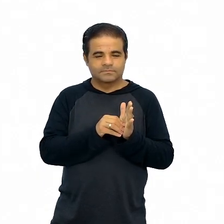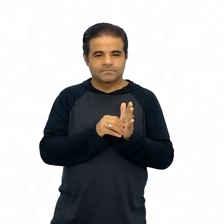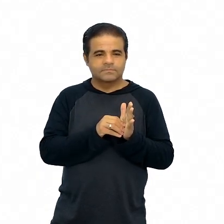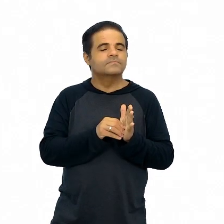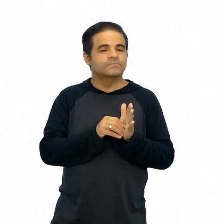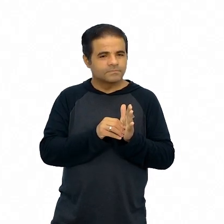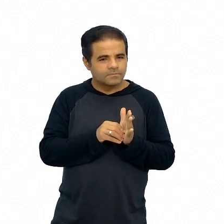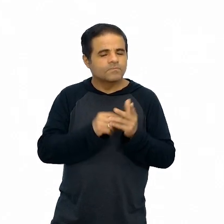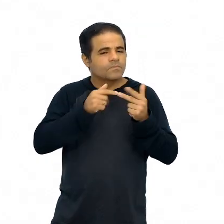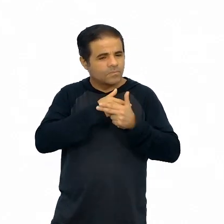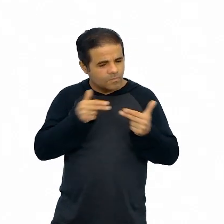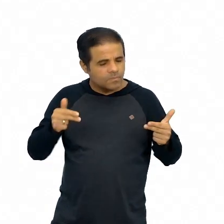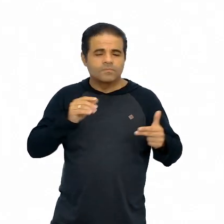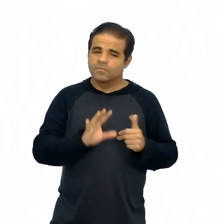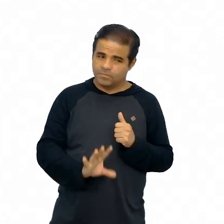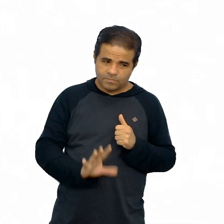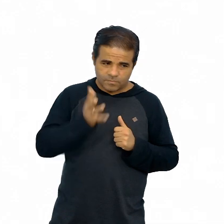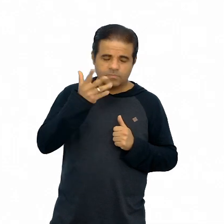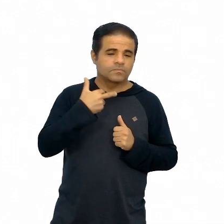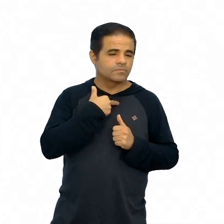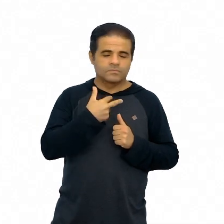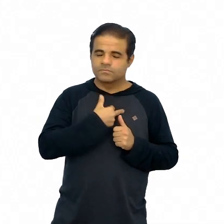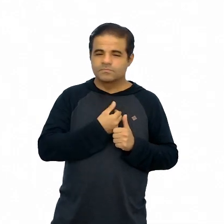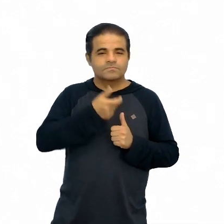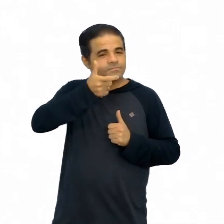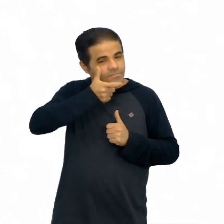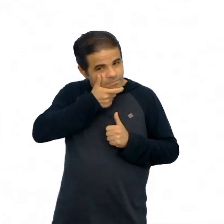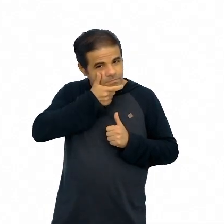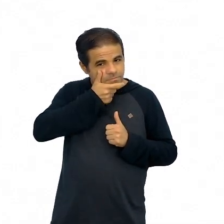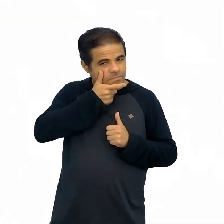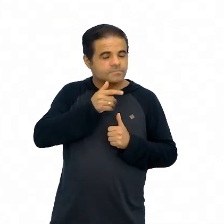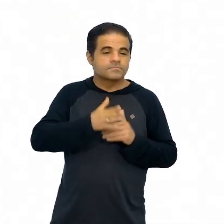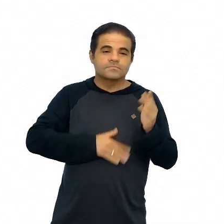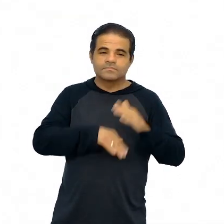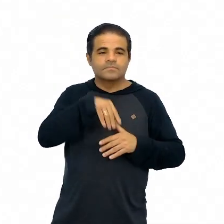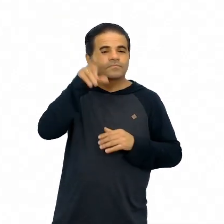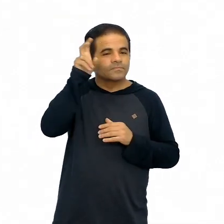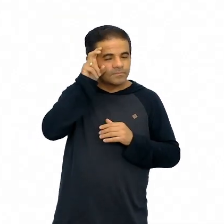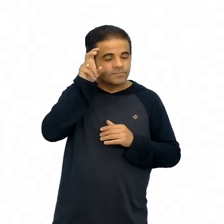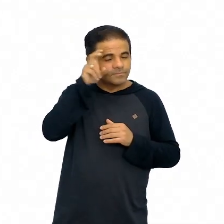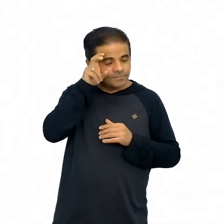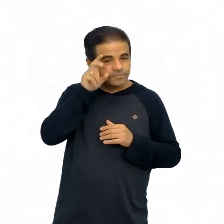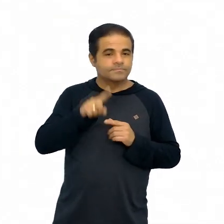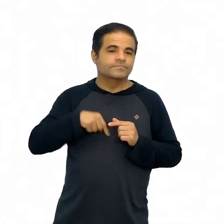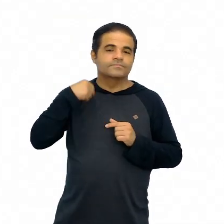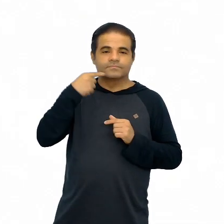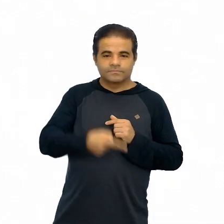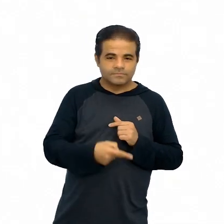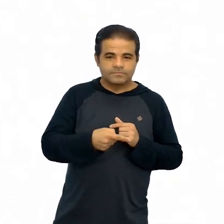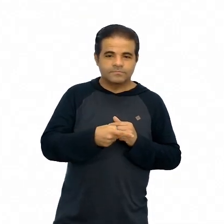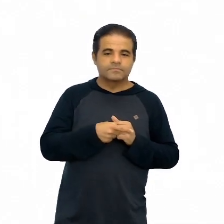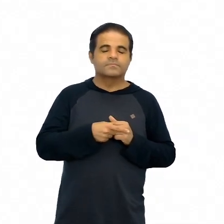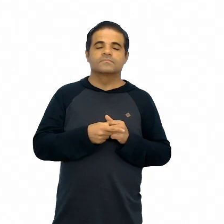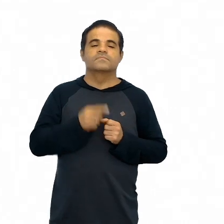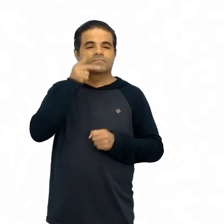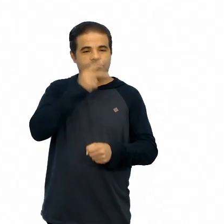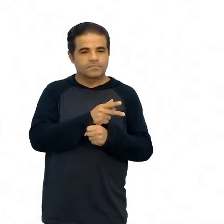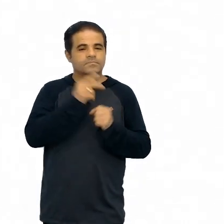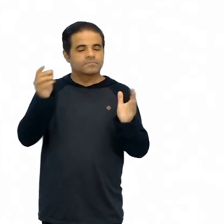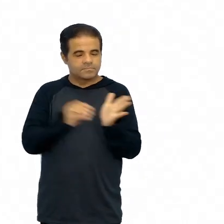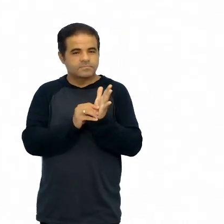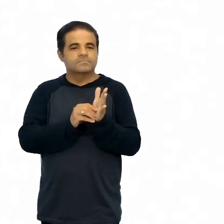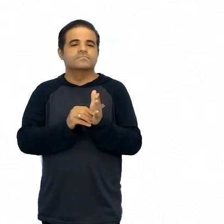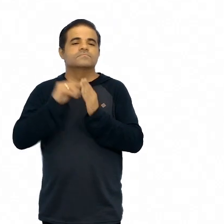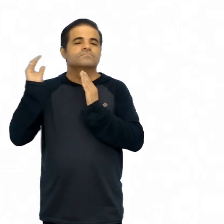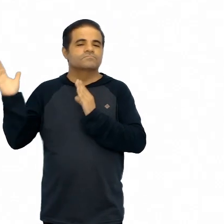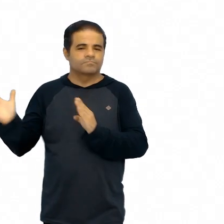problema, alguma coisa que aconteceu, eu não pude assistir às quintas-feiras ou no momento que esse vídeo foi para o ar,